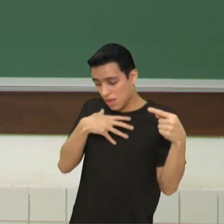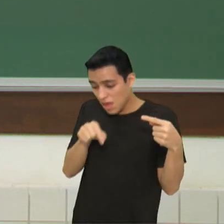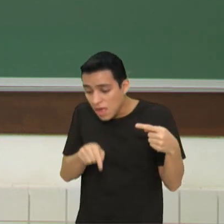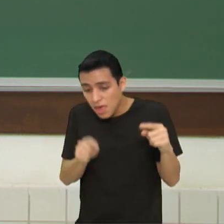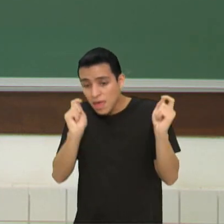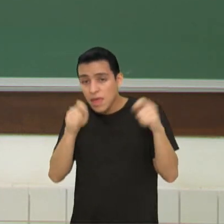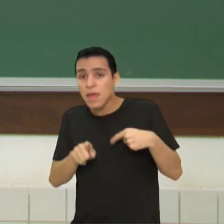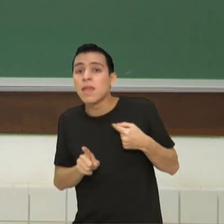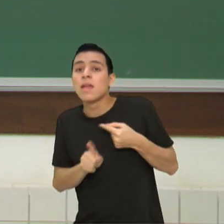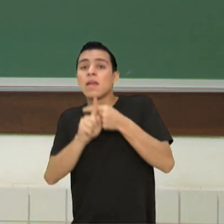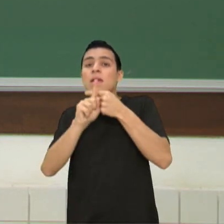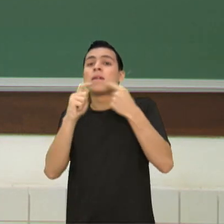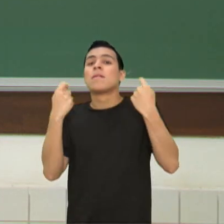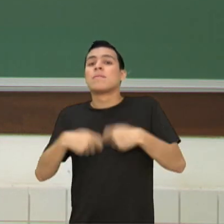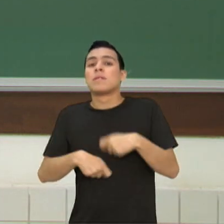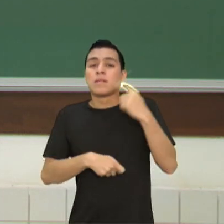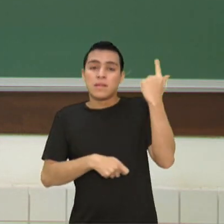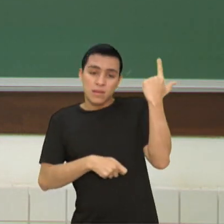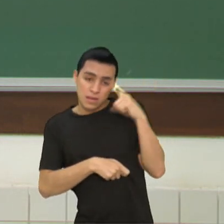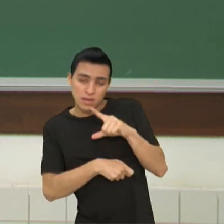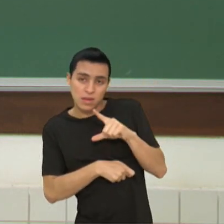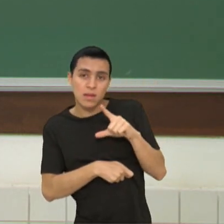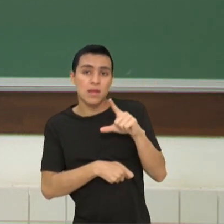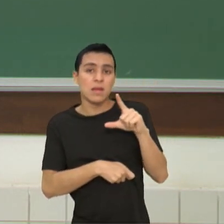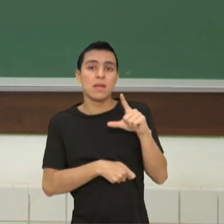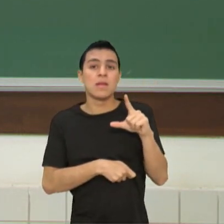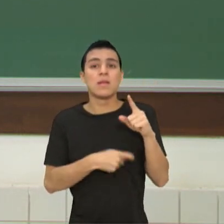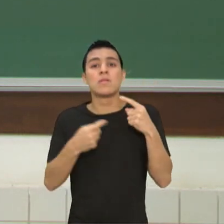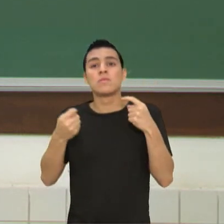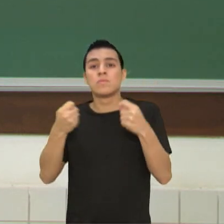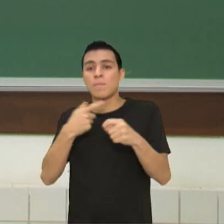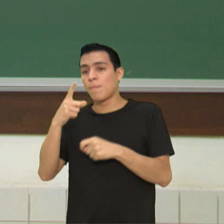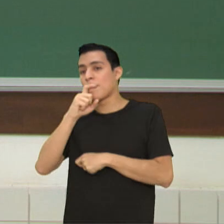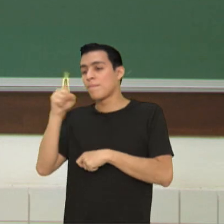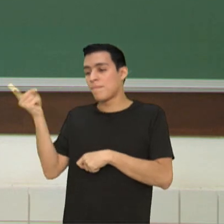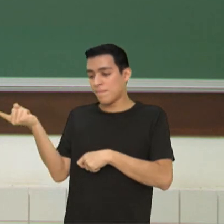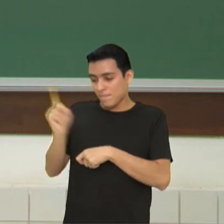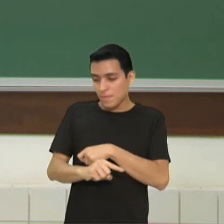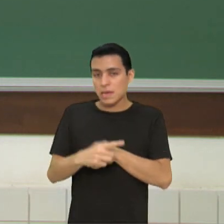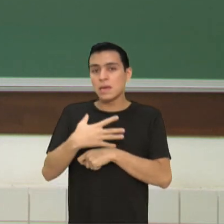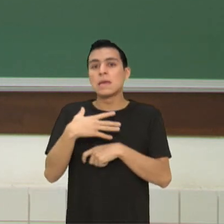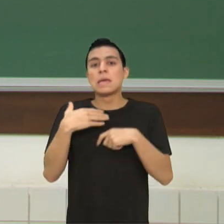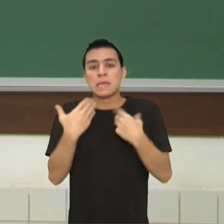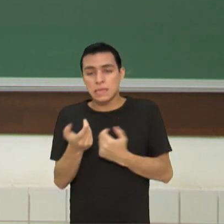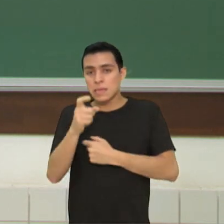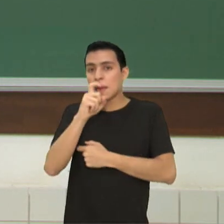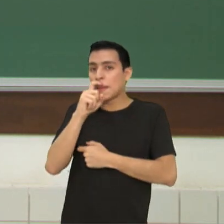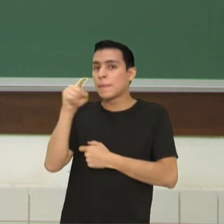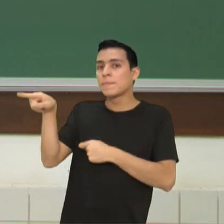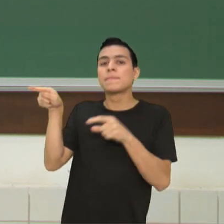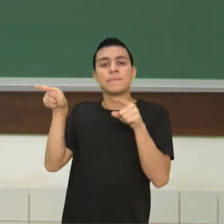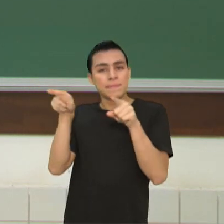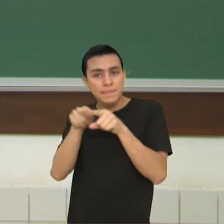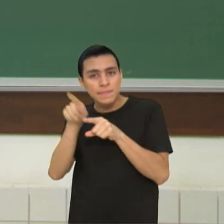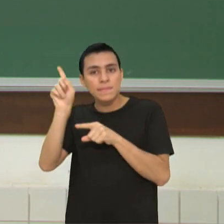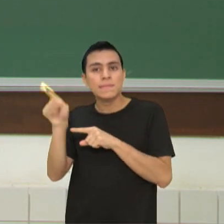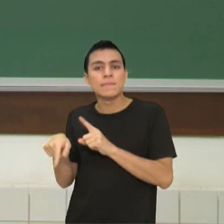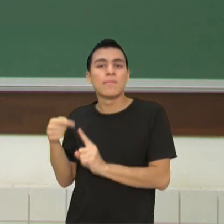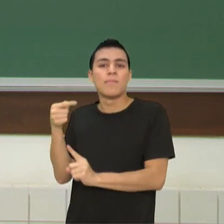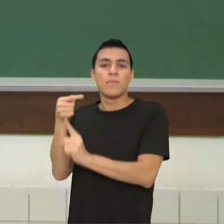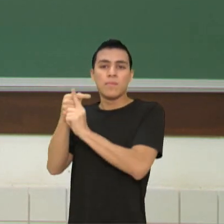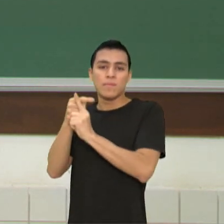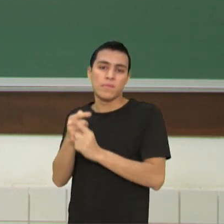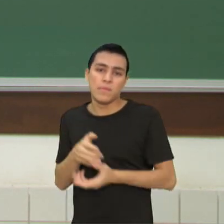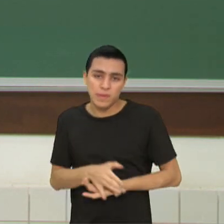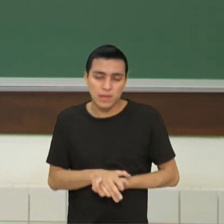Vamos para a pergunta. Do ponto de vista biotecnológico, como a planta representada na figura é classificada? Letra A, um